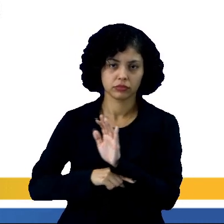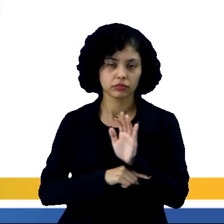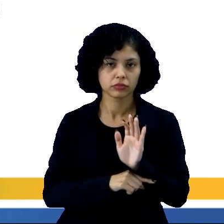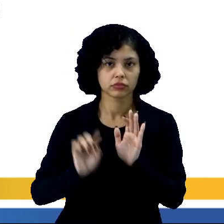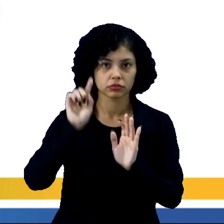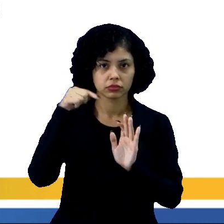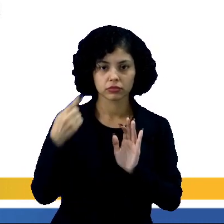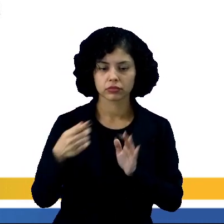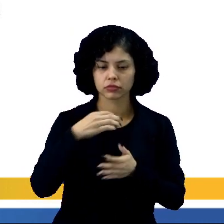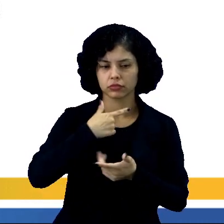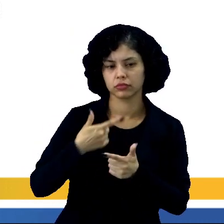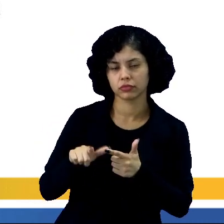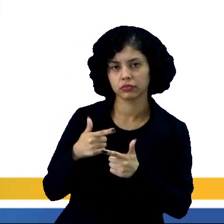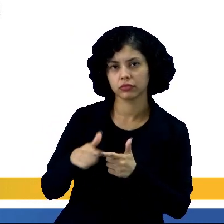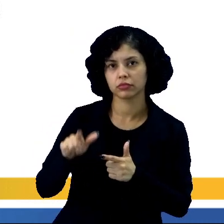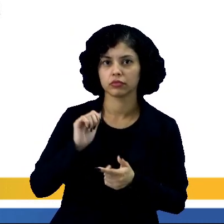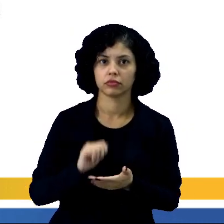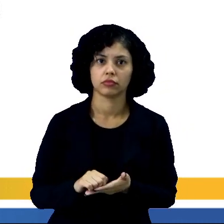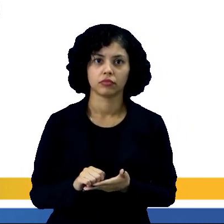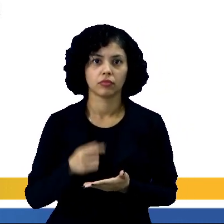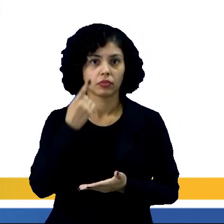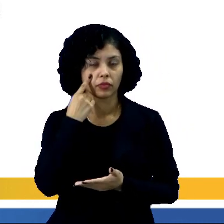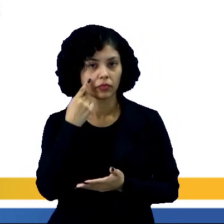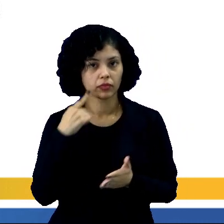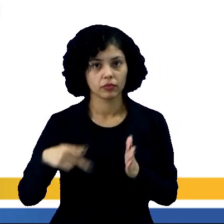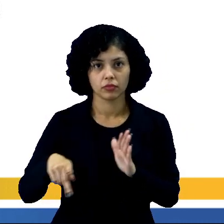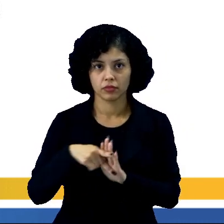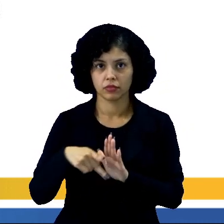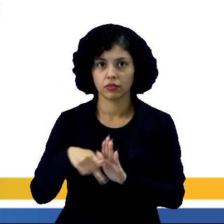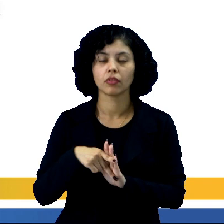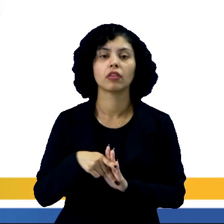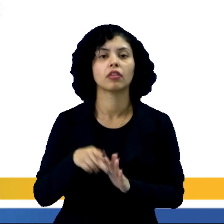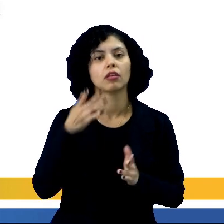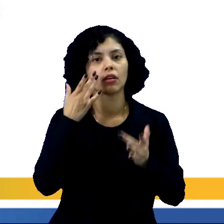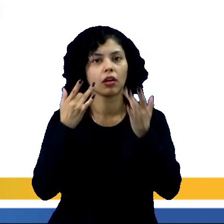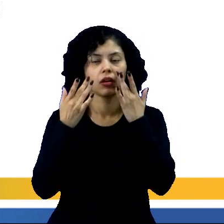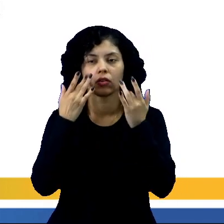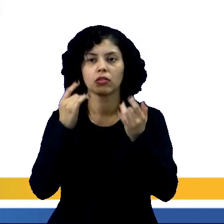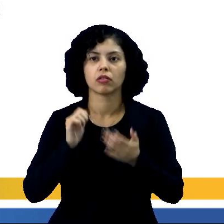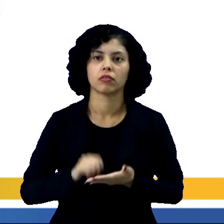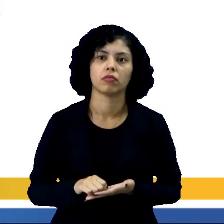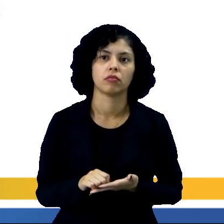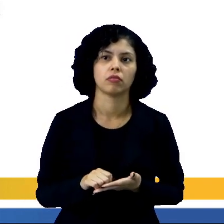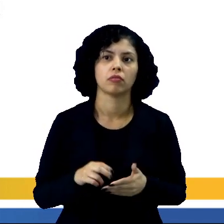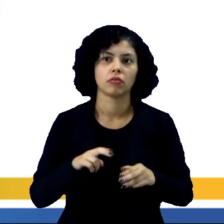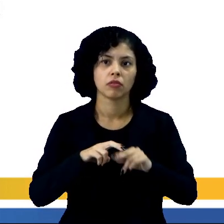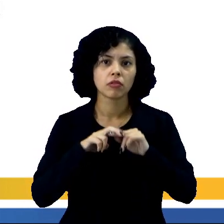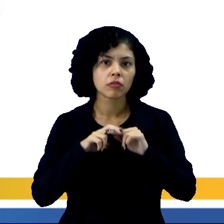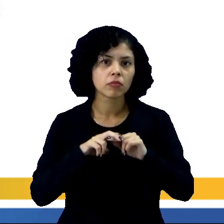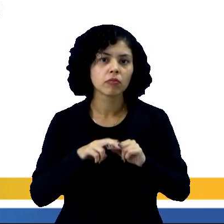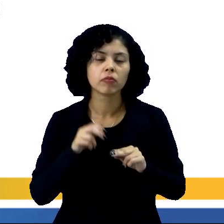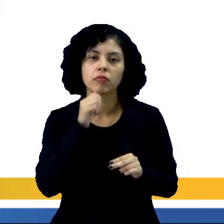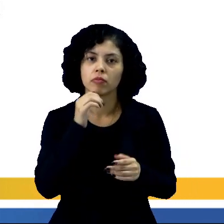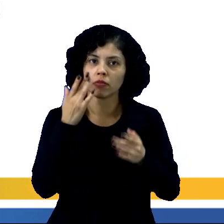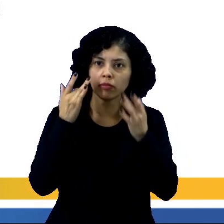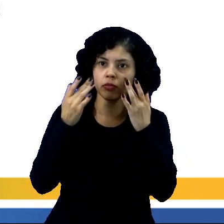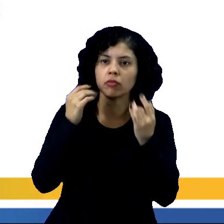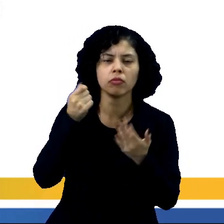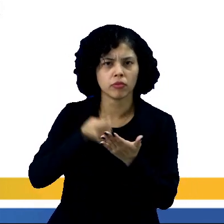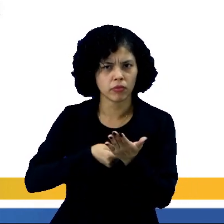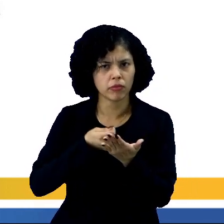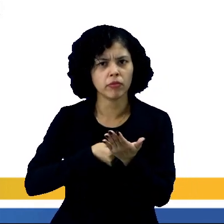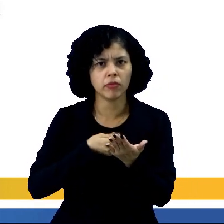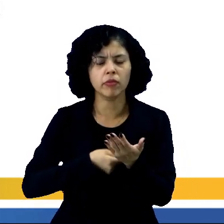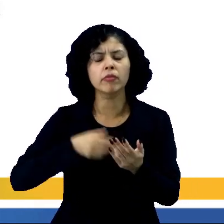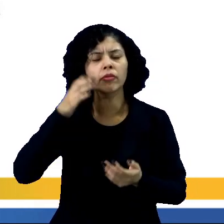representação daquelas situações e aí o espetáculo em si, que é o espetáculo teatral. Por isso, o texto teatral obriga